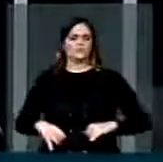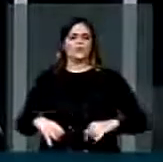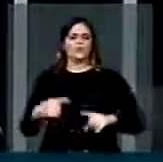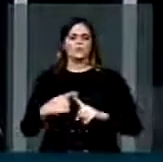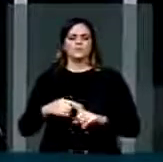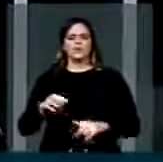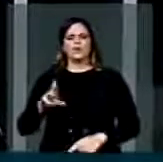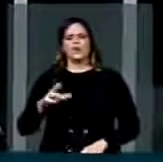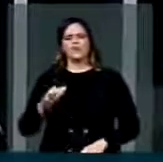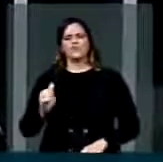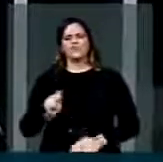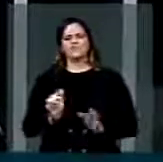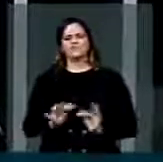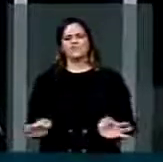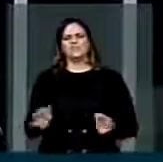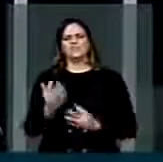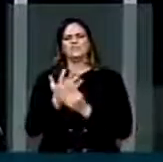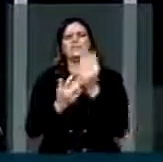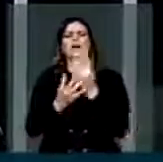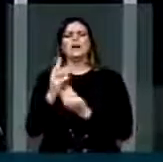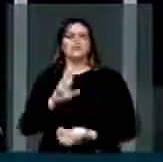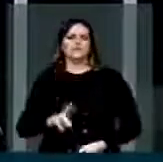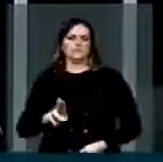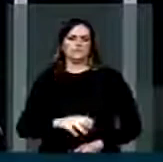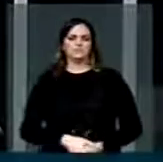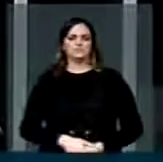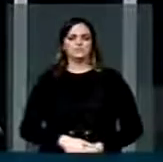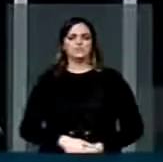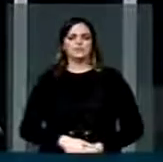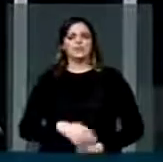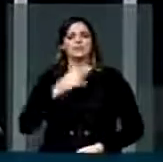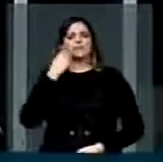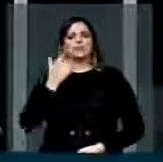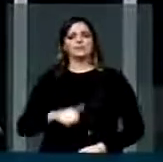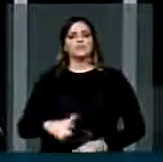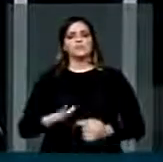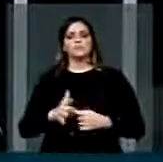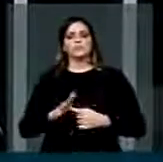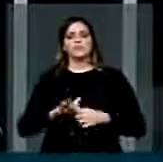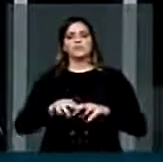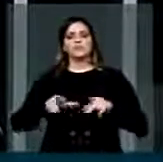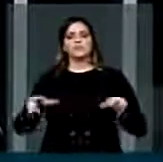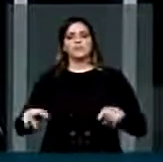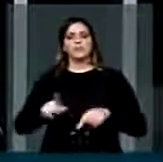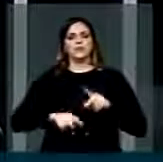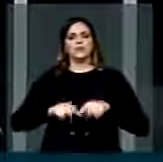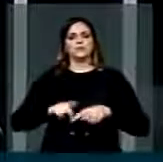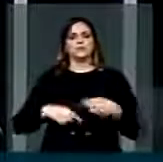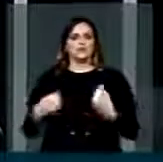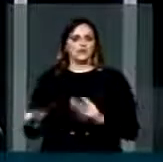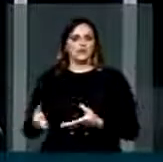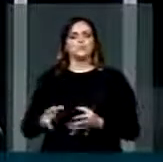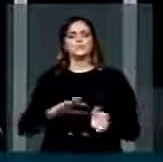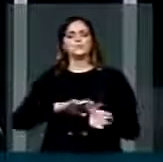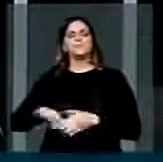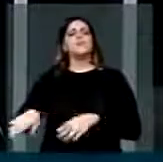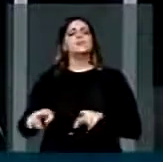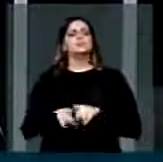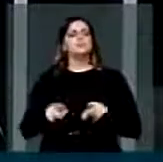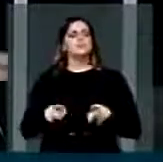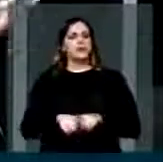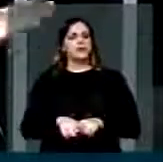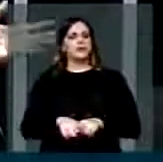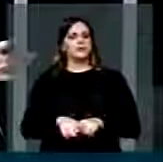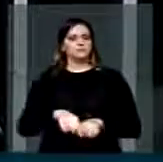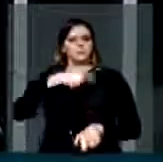roça no toco. Portanto, queria reforçar essa questão dos equipamentos que eu tenho mandado para o Maranhão. Além das emendas